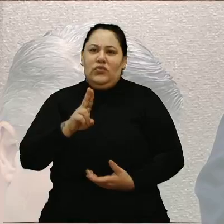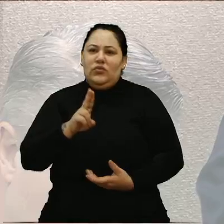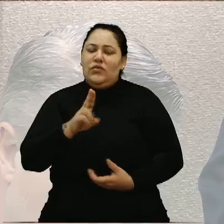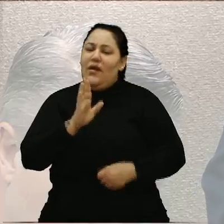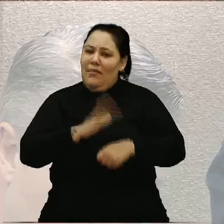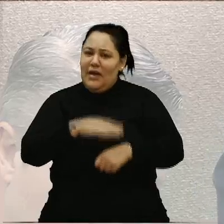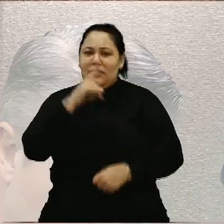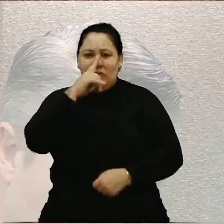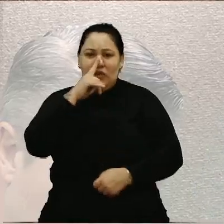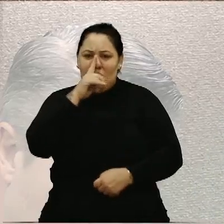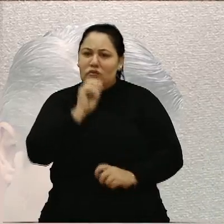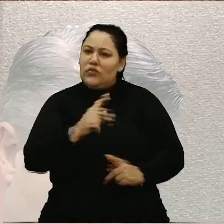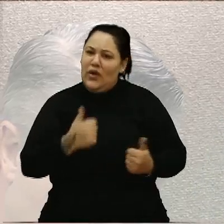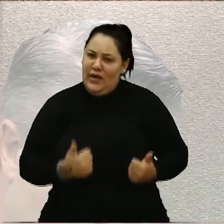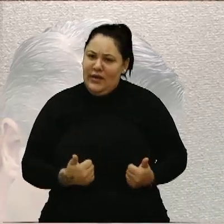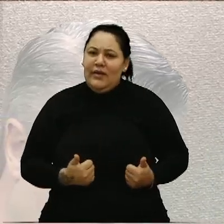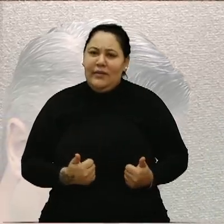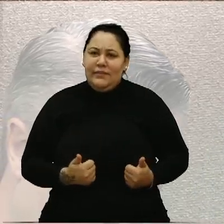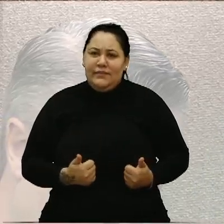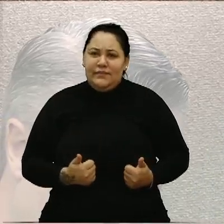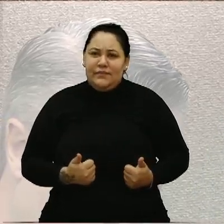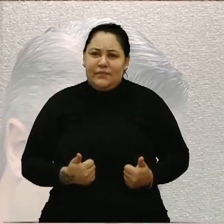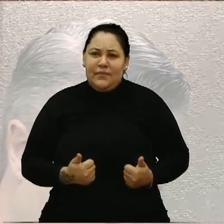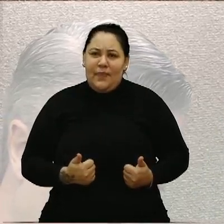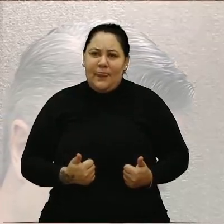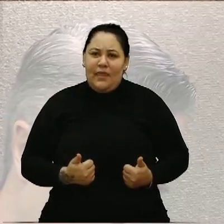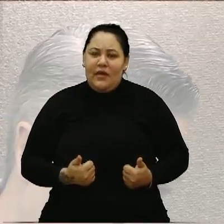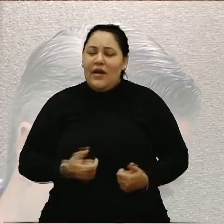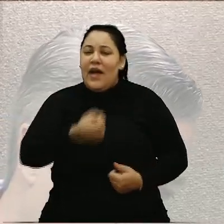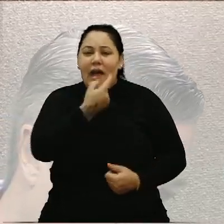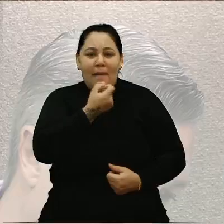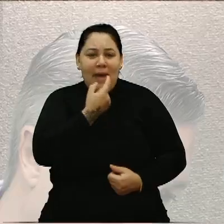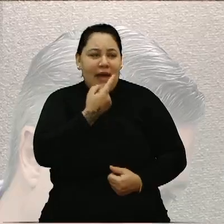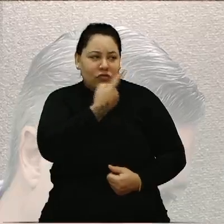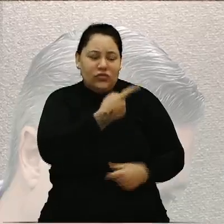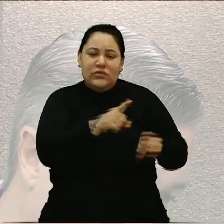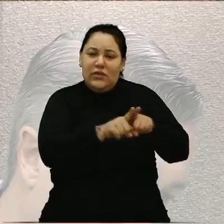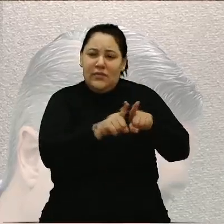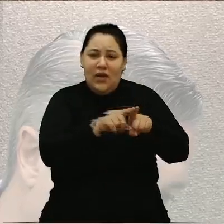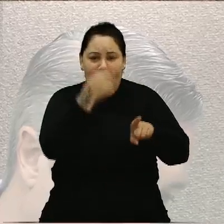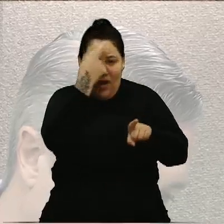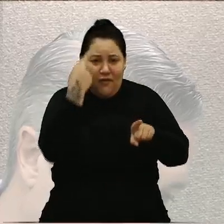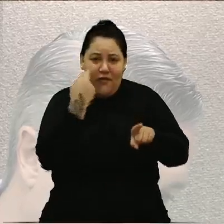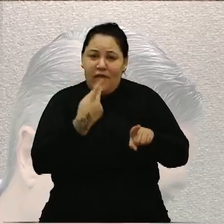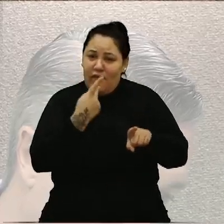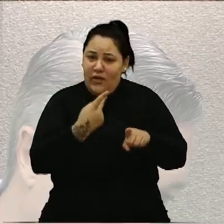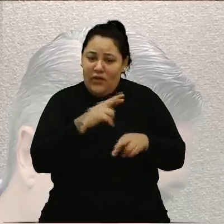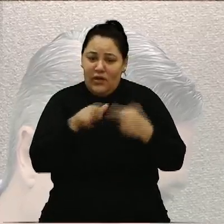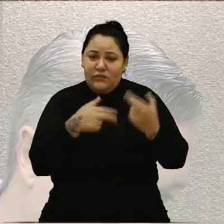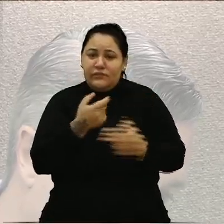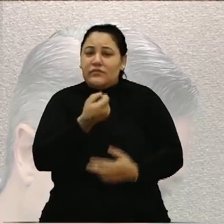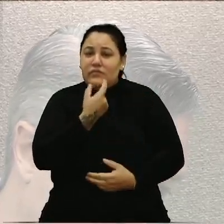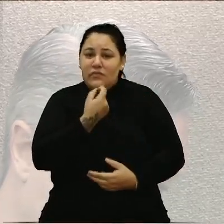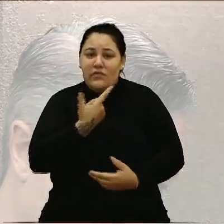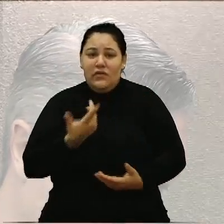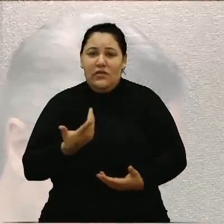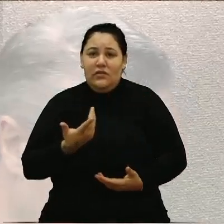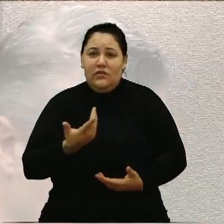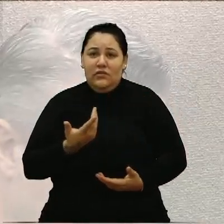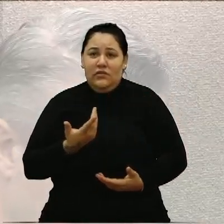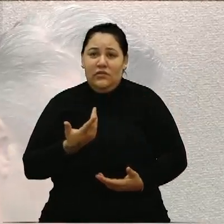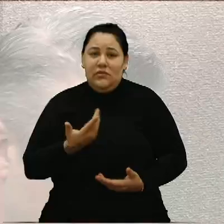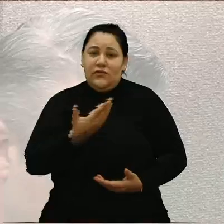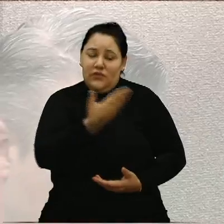perigoso, tá? Então, remédio também, o vereador Rafael Bueno falou do remédio, e entre você